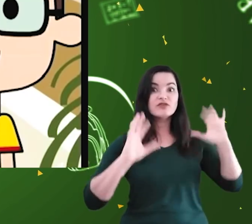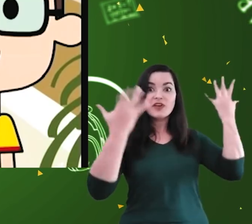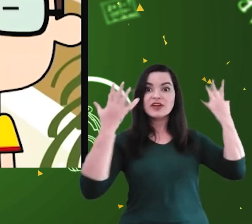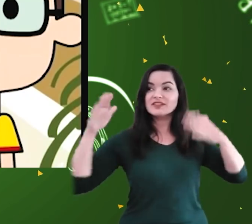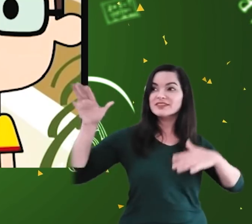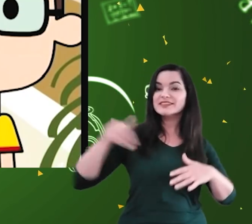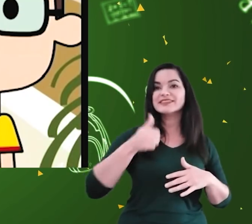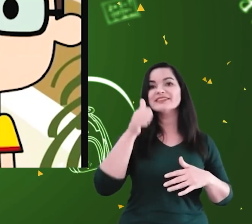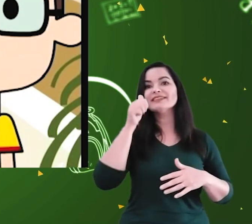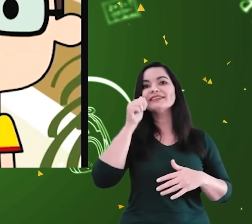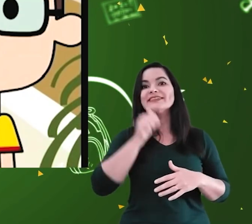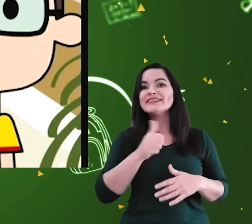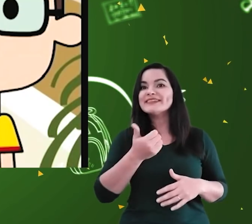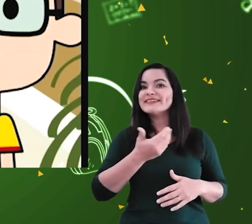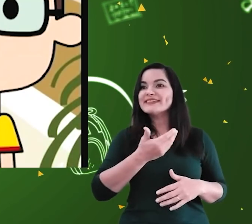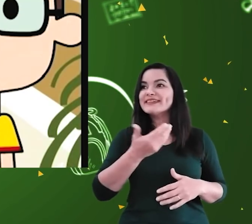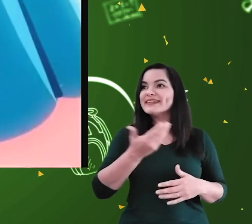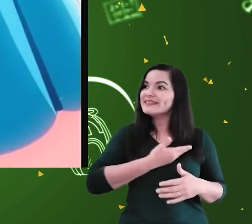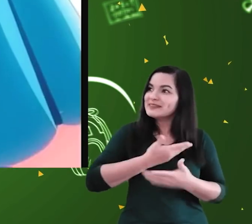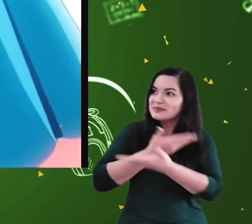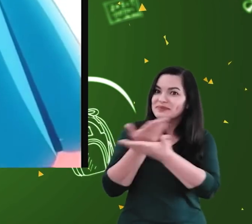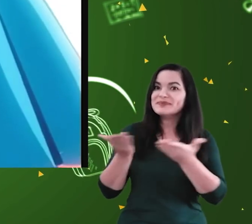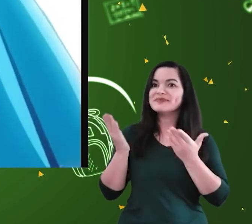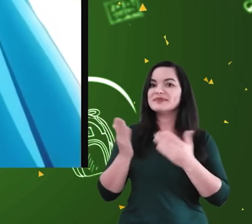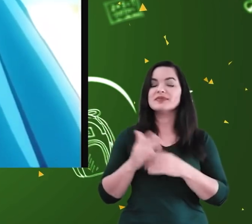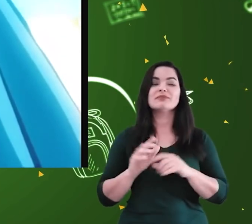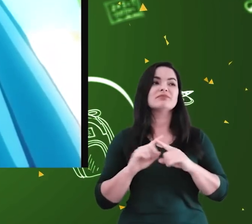muita lição.